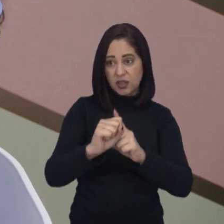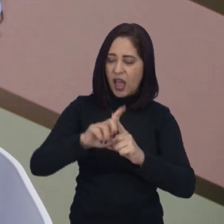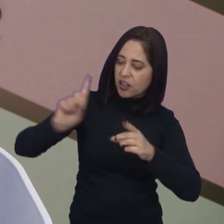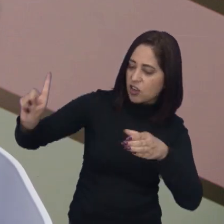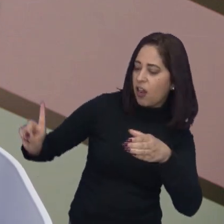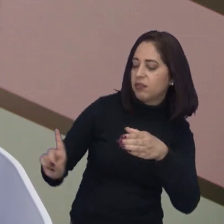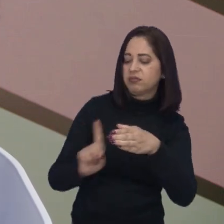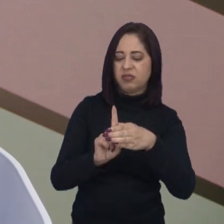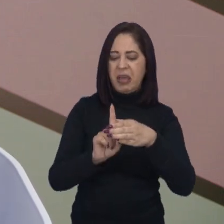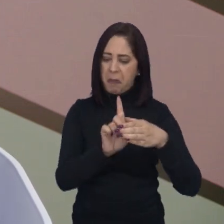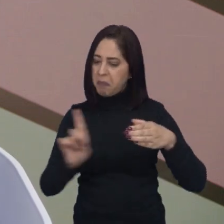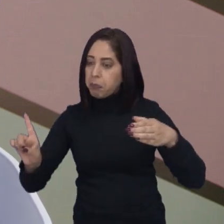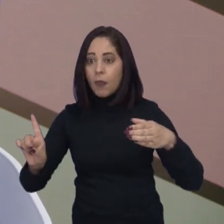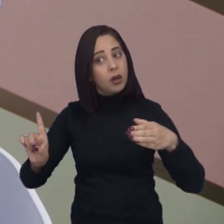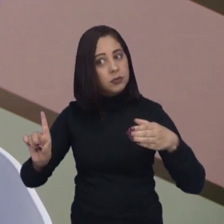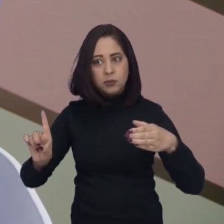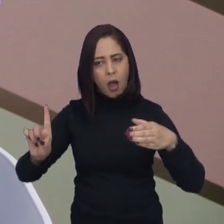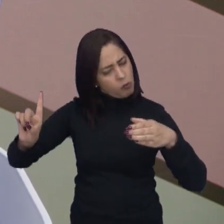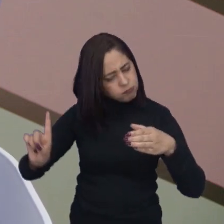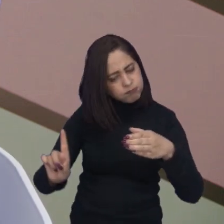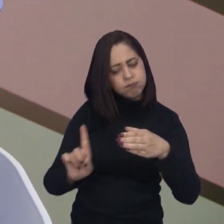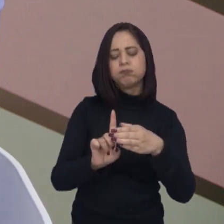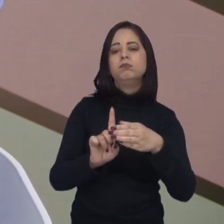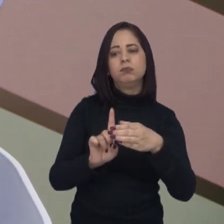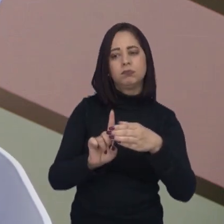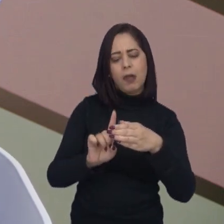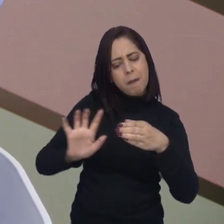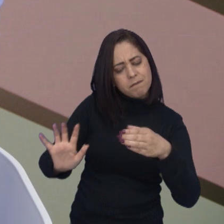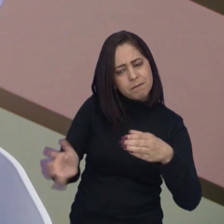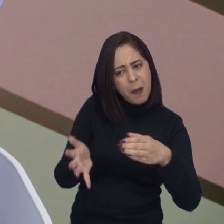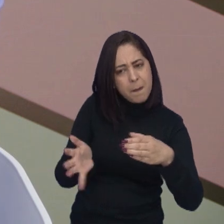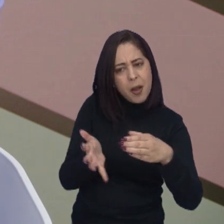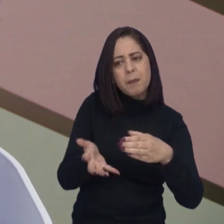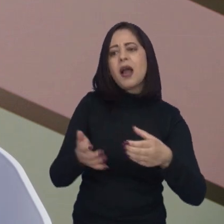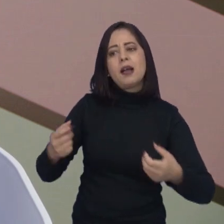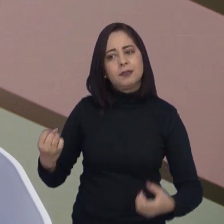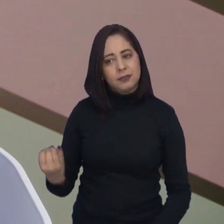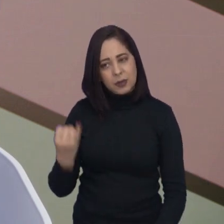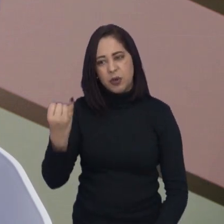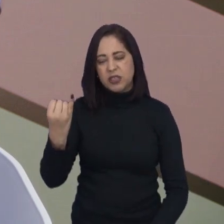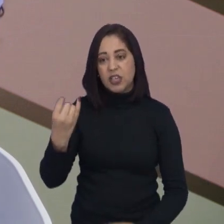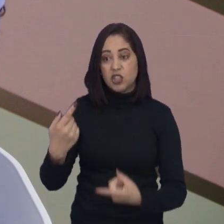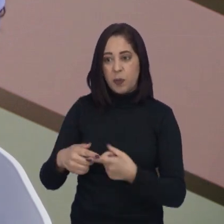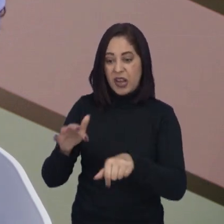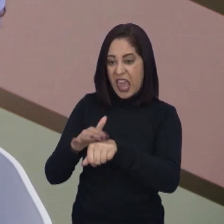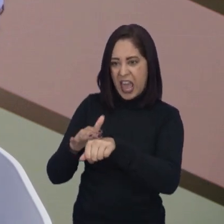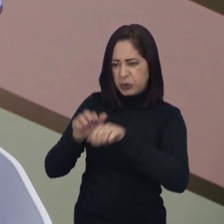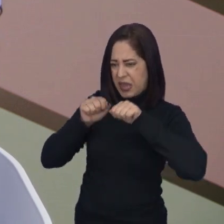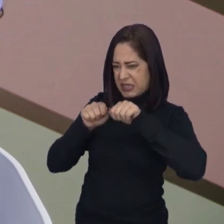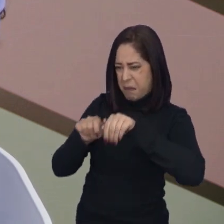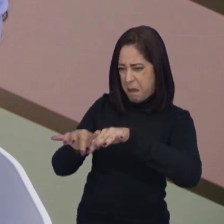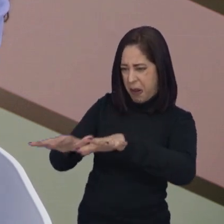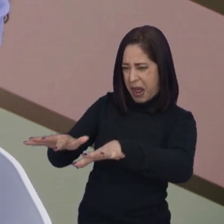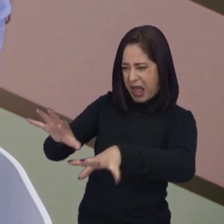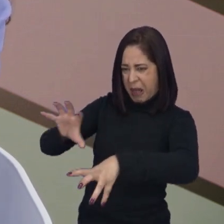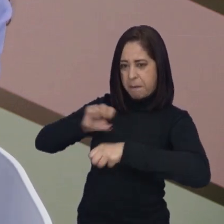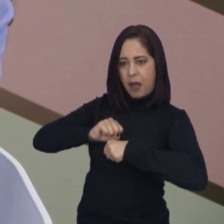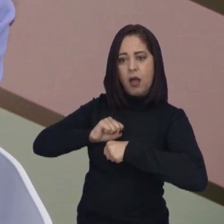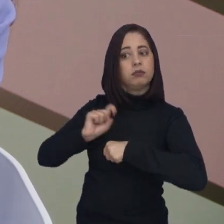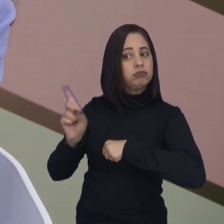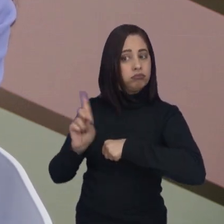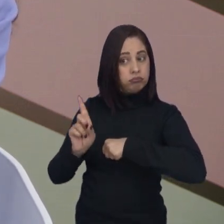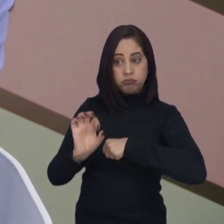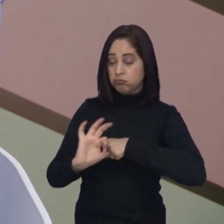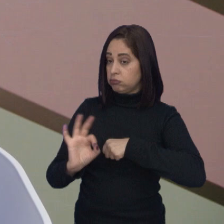Não excluir, porque é muito importante. Então, não é uma doença contagiosa, é uma doença que a gente